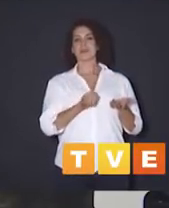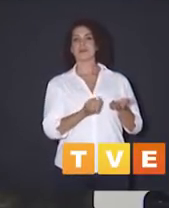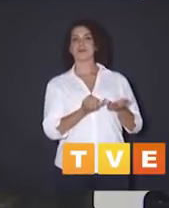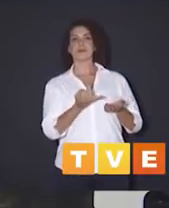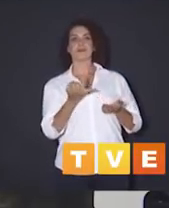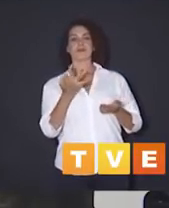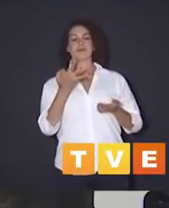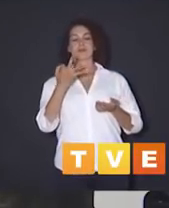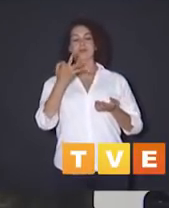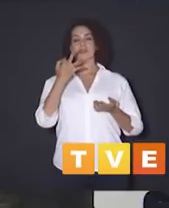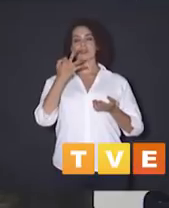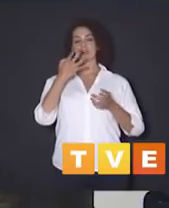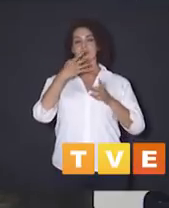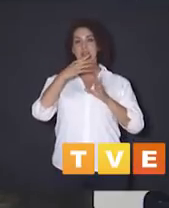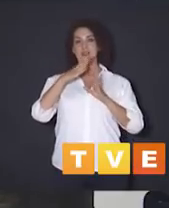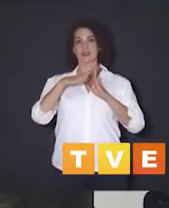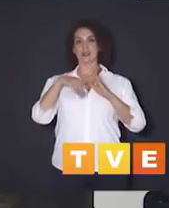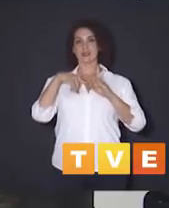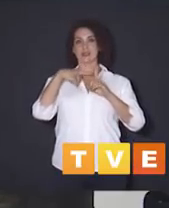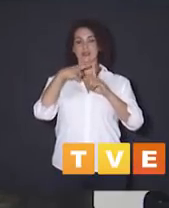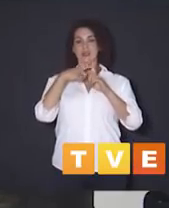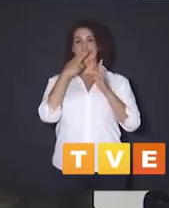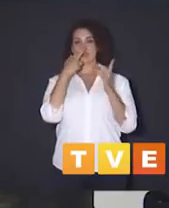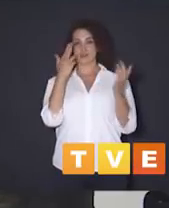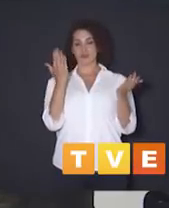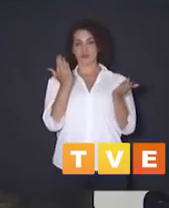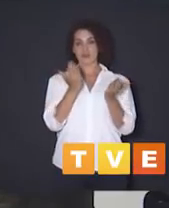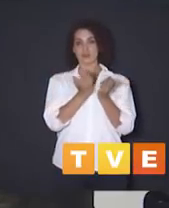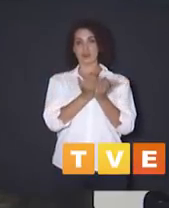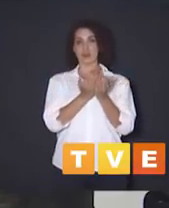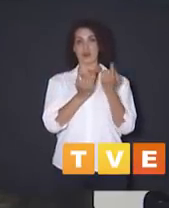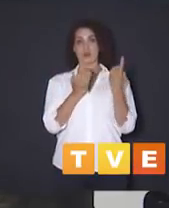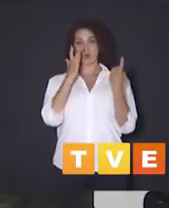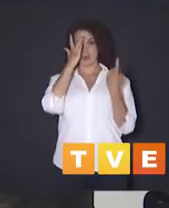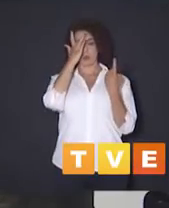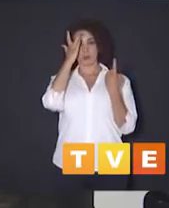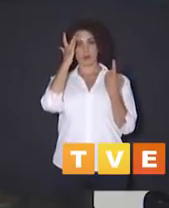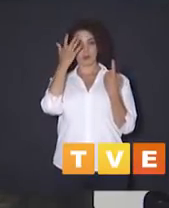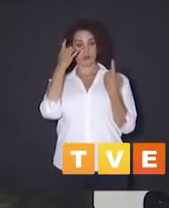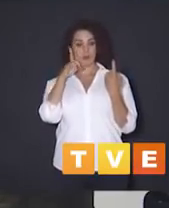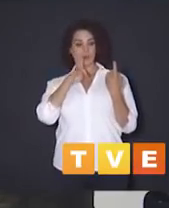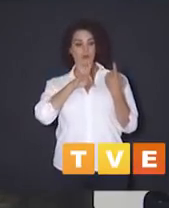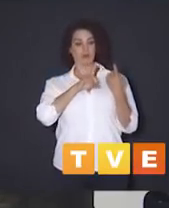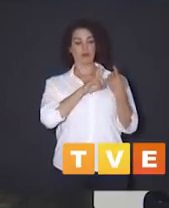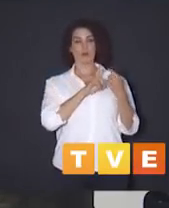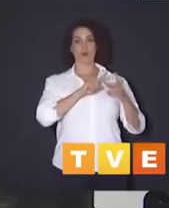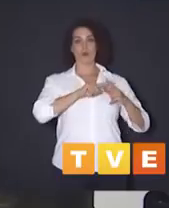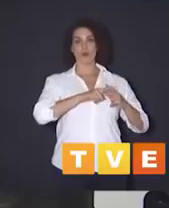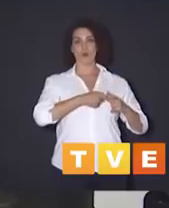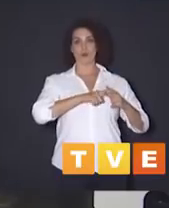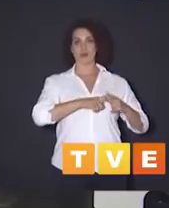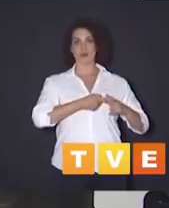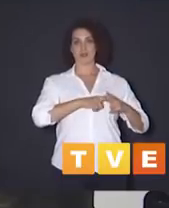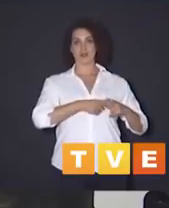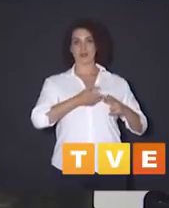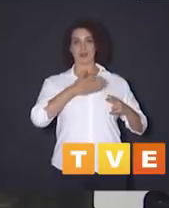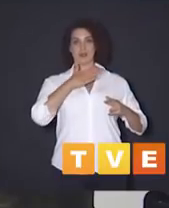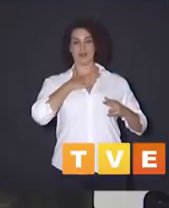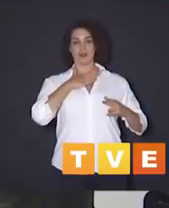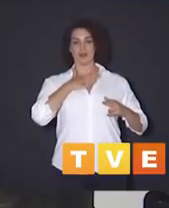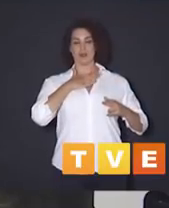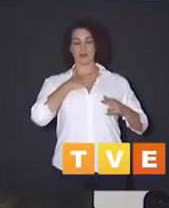pentecostais que uma pessoa foi consultor consertar o meu fogão eu tenho uma casa aqui em lauro de freitas